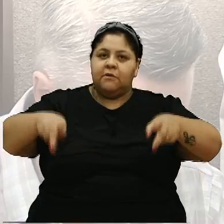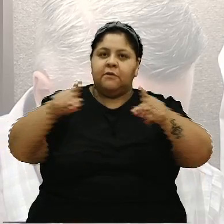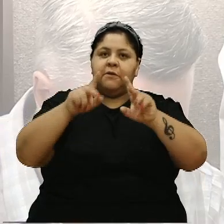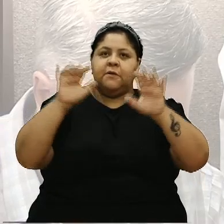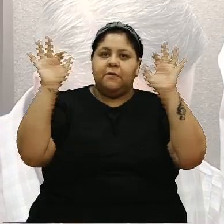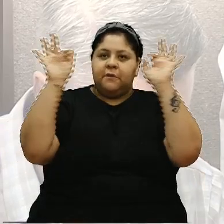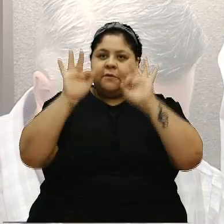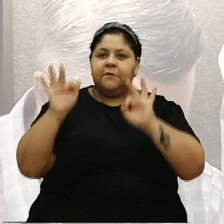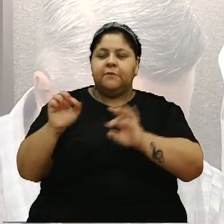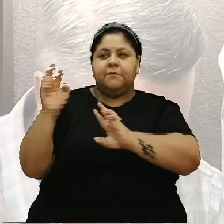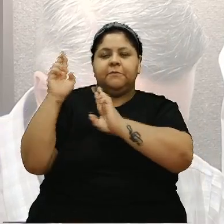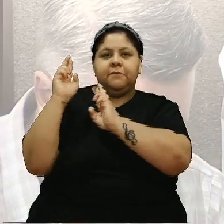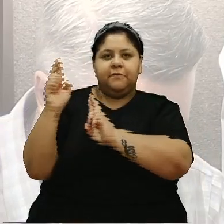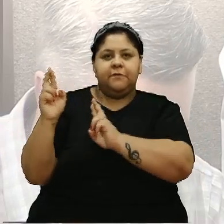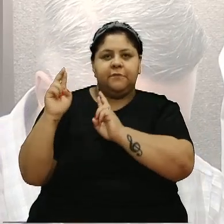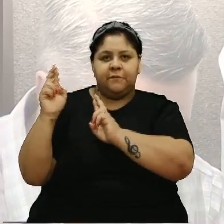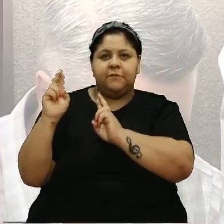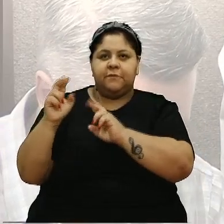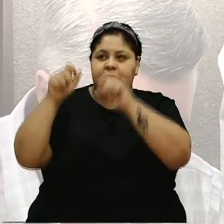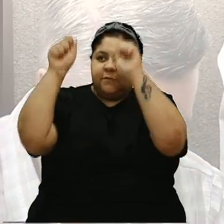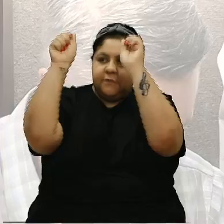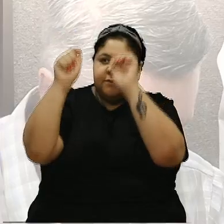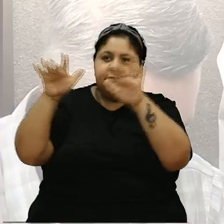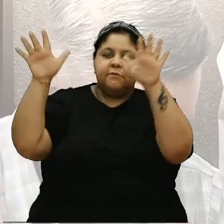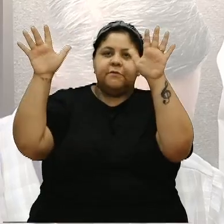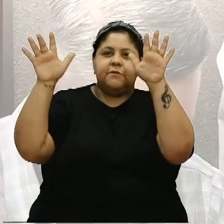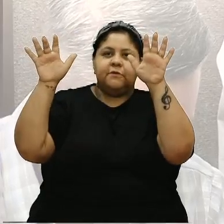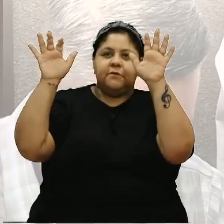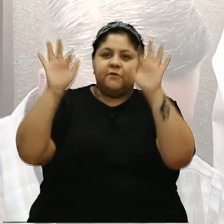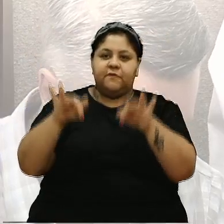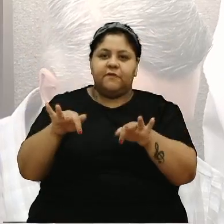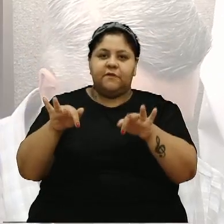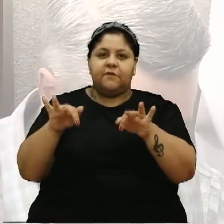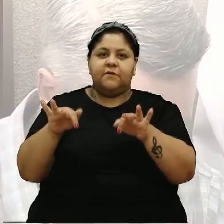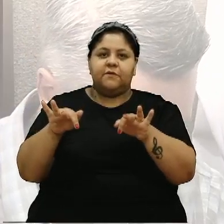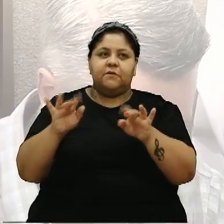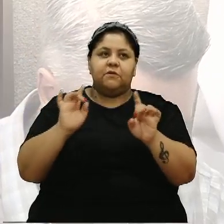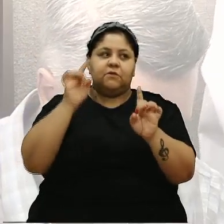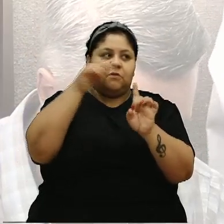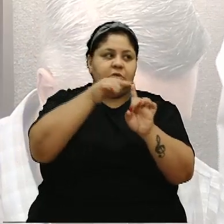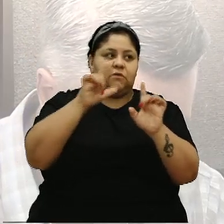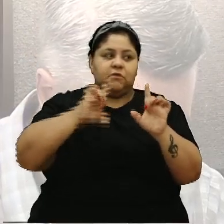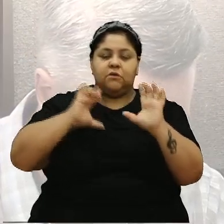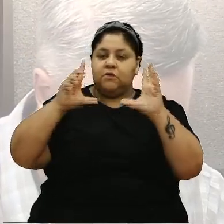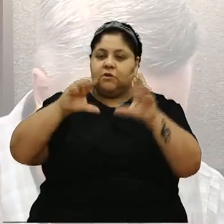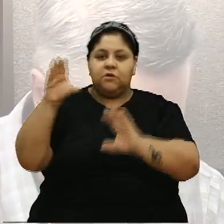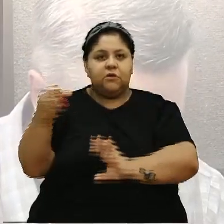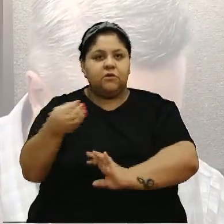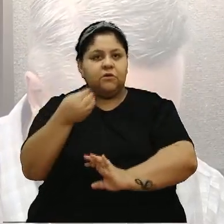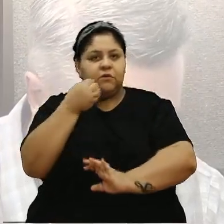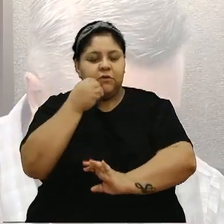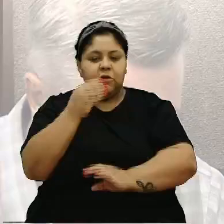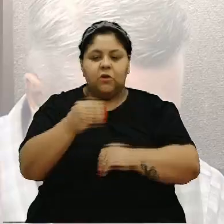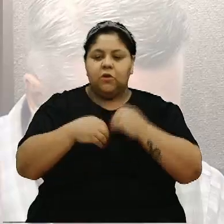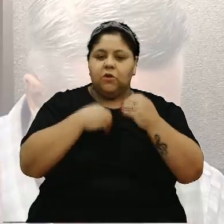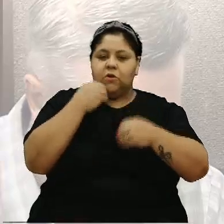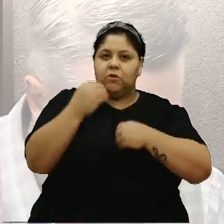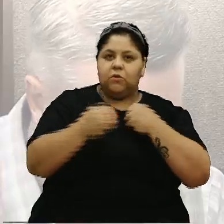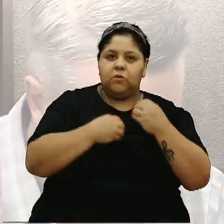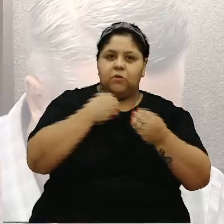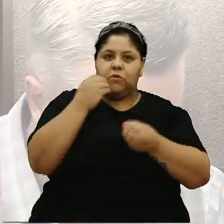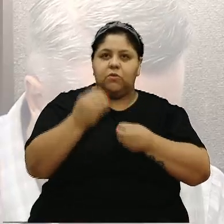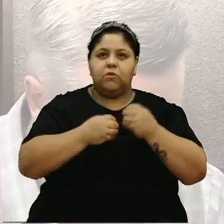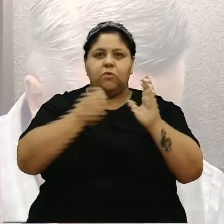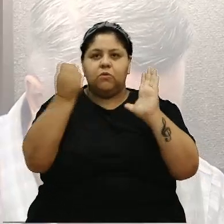alegria, esperança e a magia das festas de final de ano, a fim de que todos tenham a oportunidade de sentir, registrar